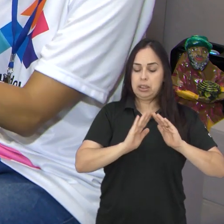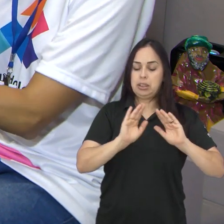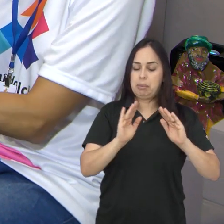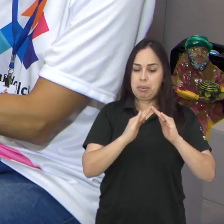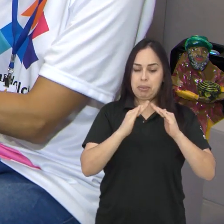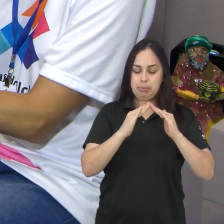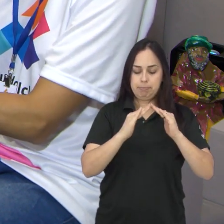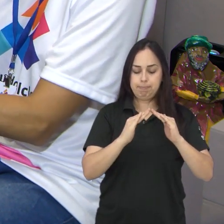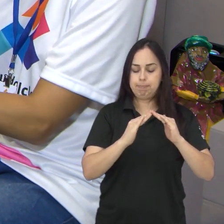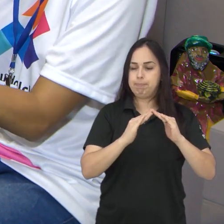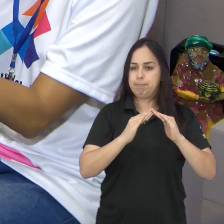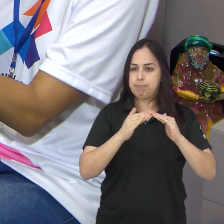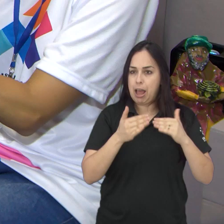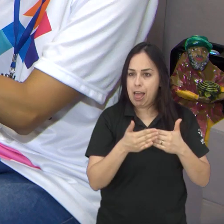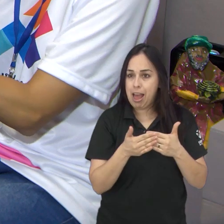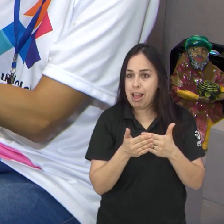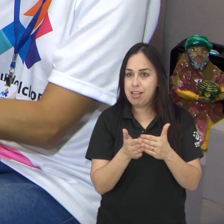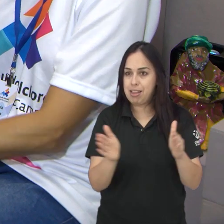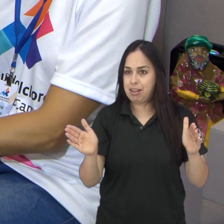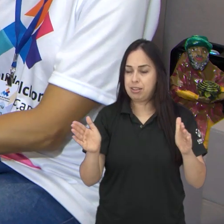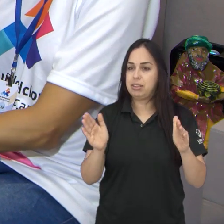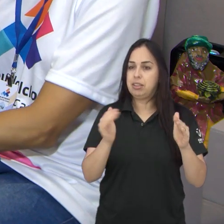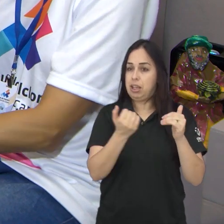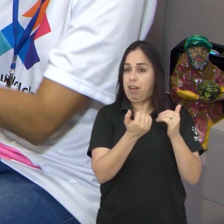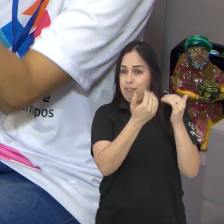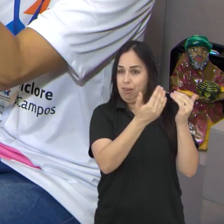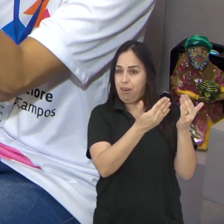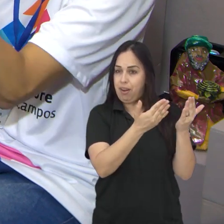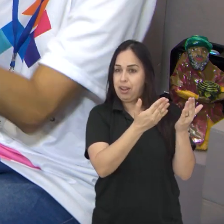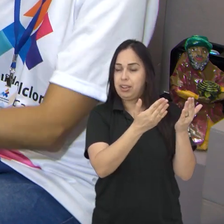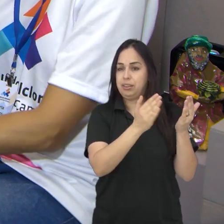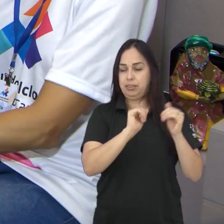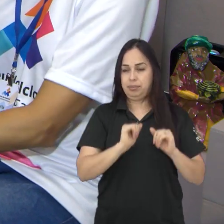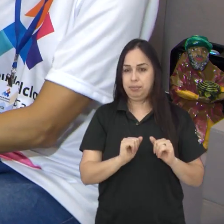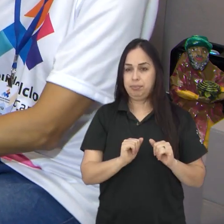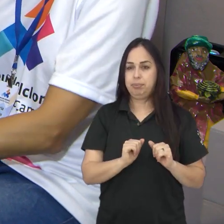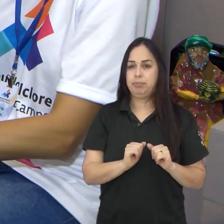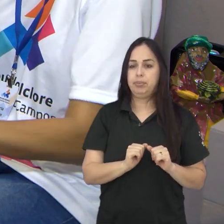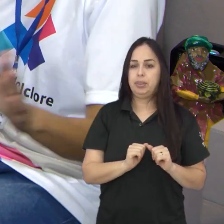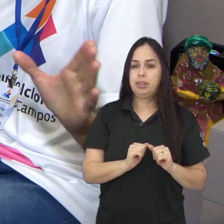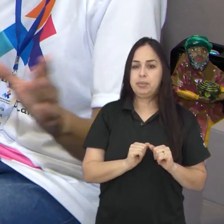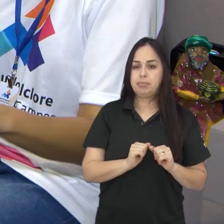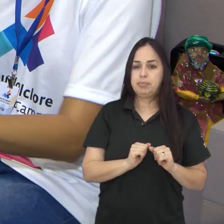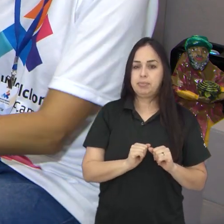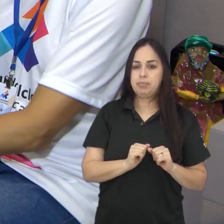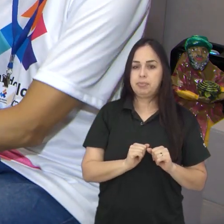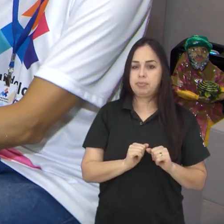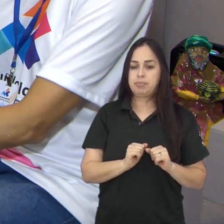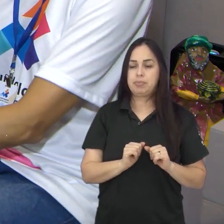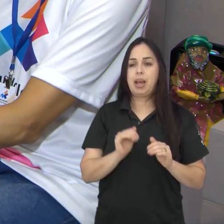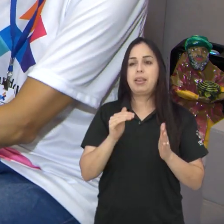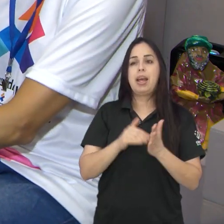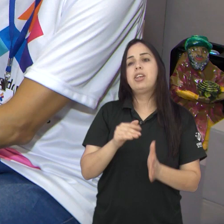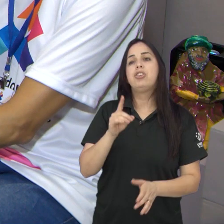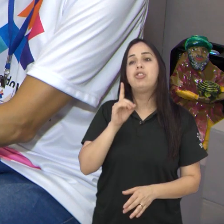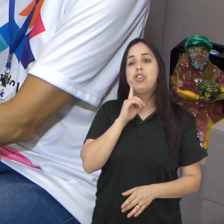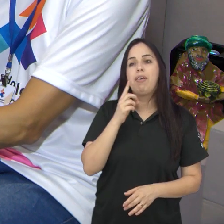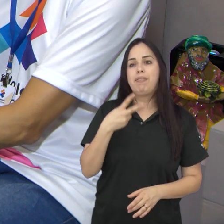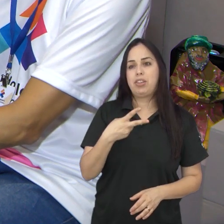com o presépio aberto para exposição, o presépio lá de fora, né? O presépio grande da